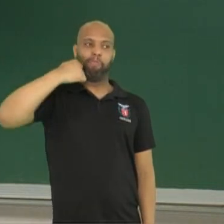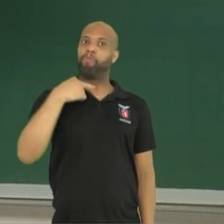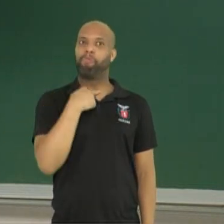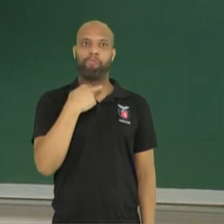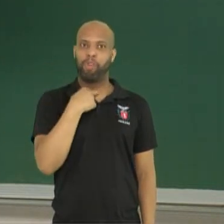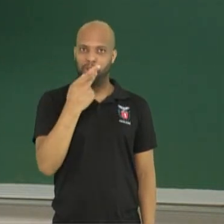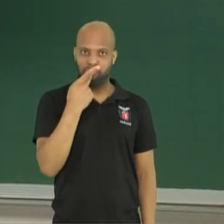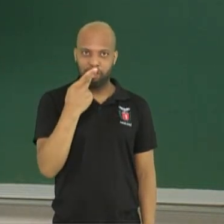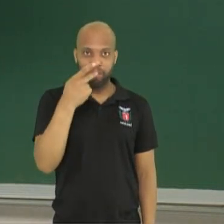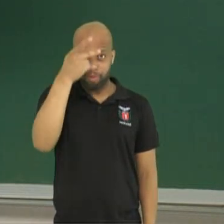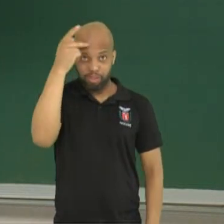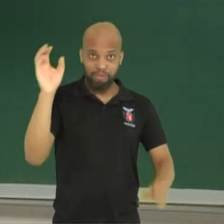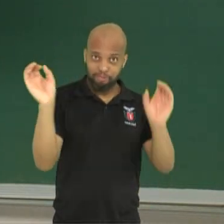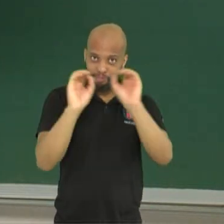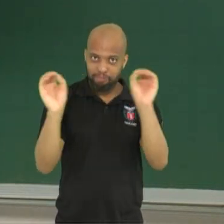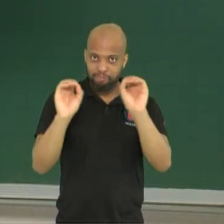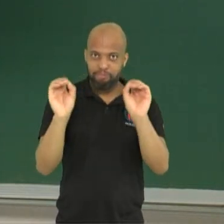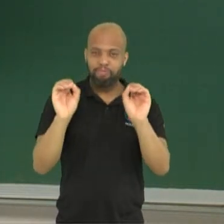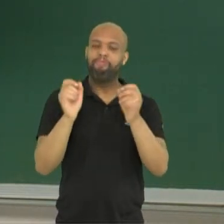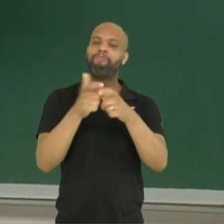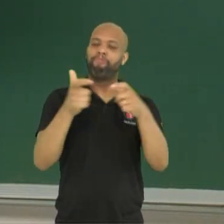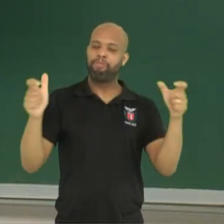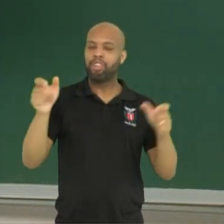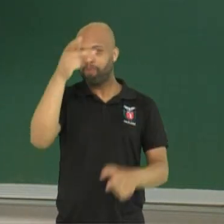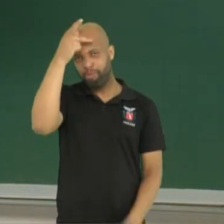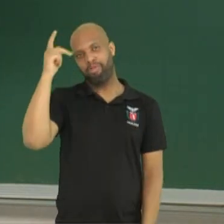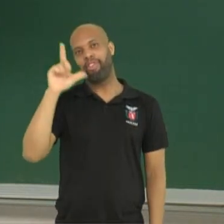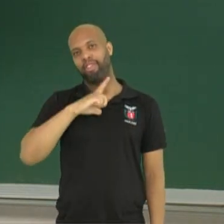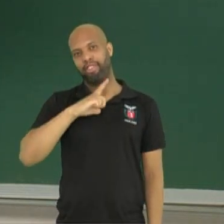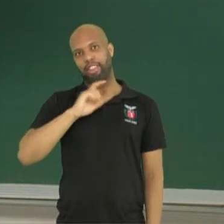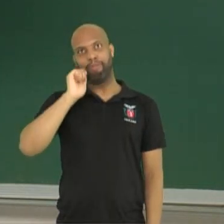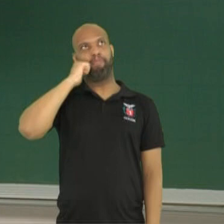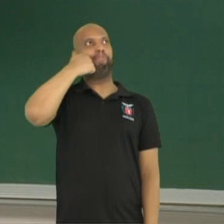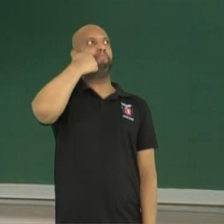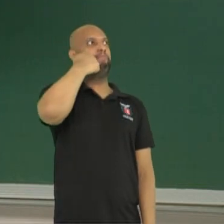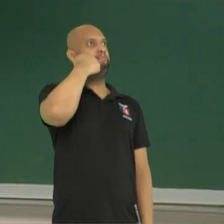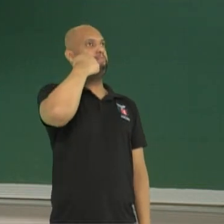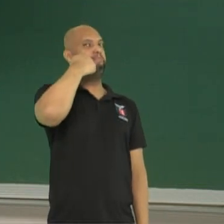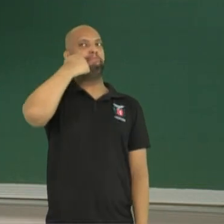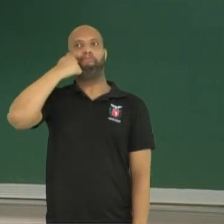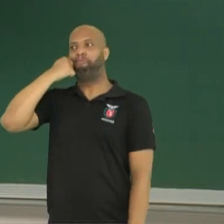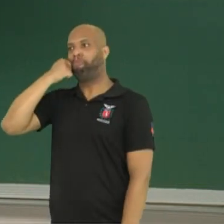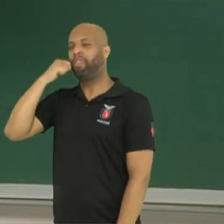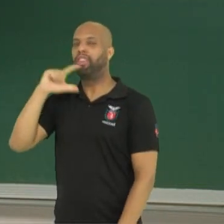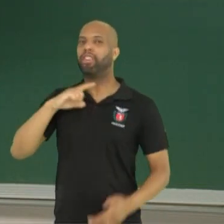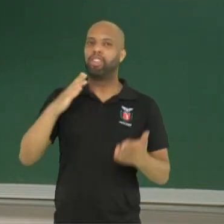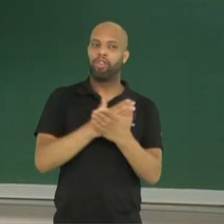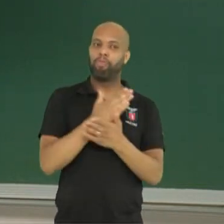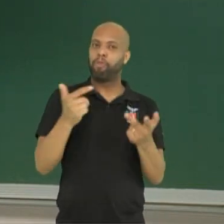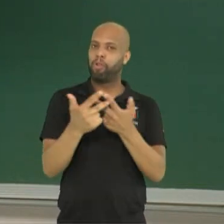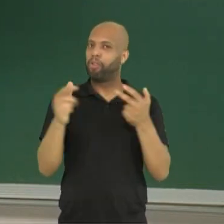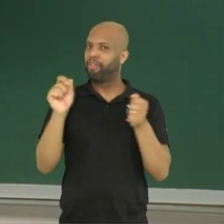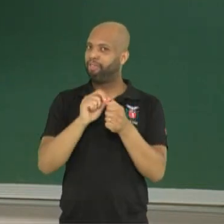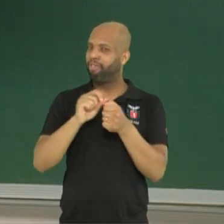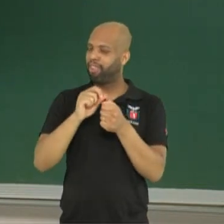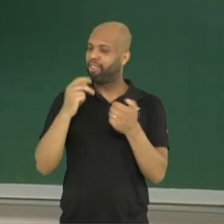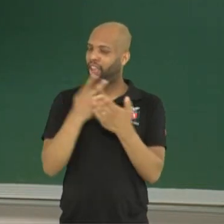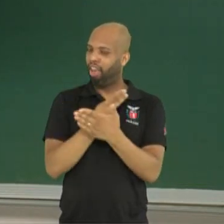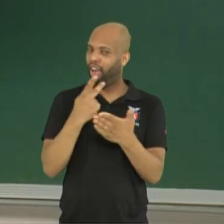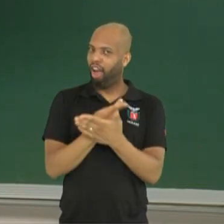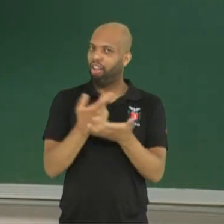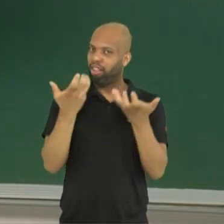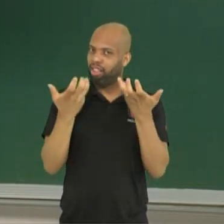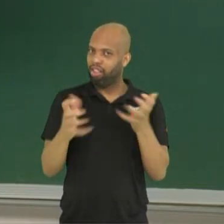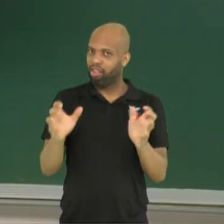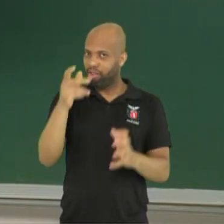ninguém? Eu acho que a maioria das pessoas tem, né? Alguma coisa que vocês aprontaram aí que não queiram que ninguém